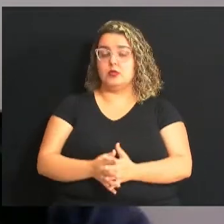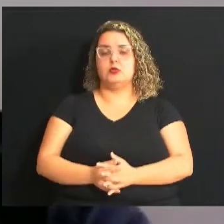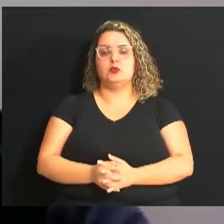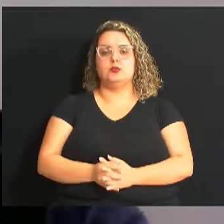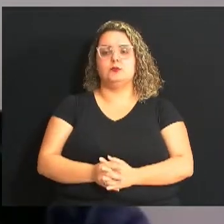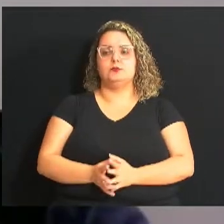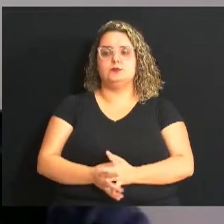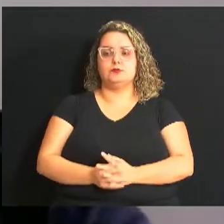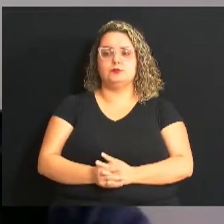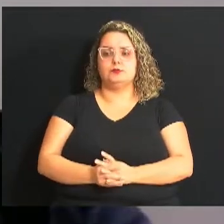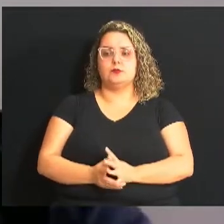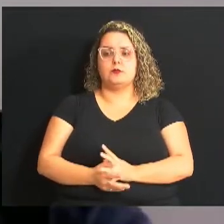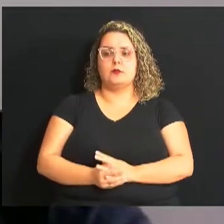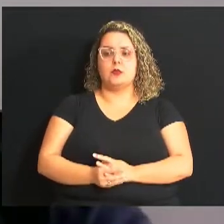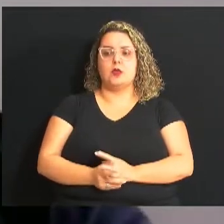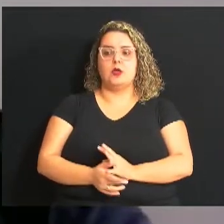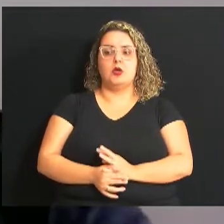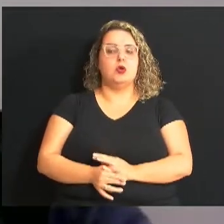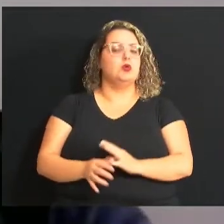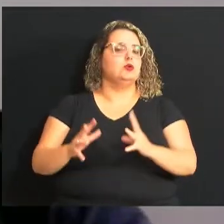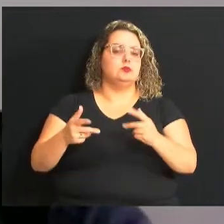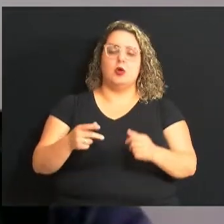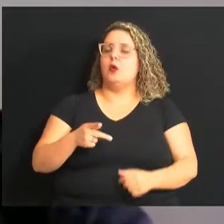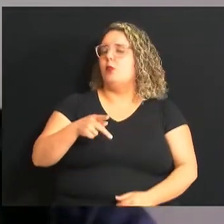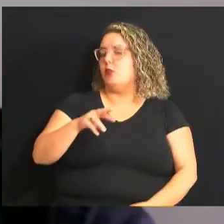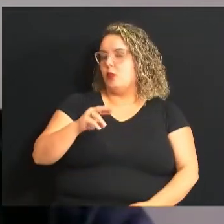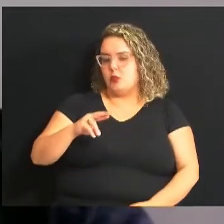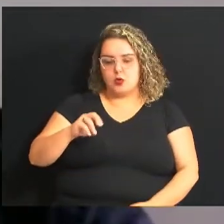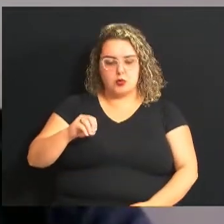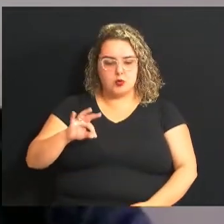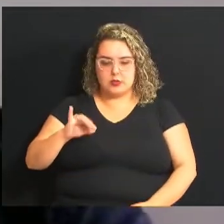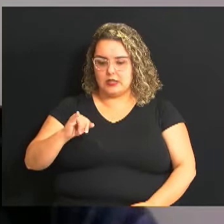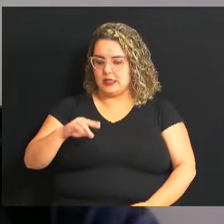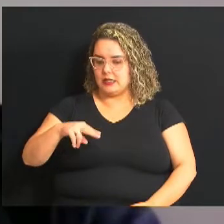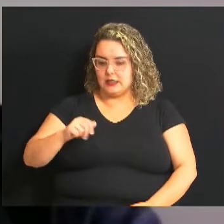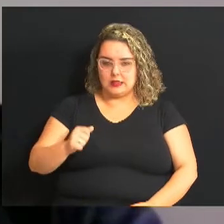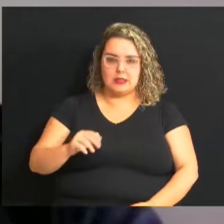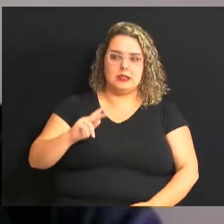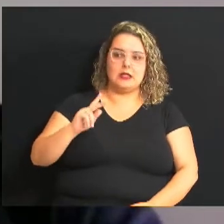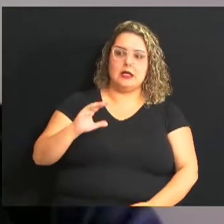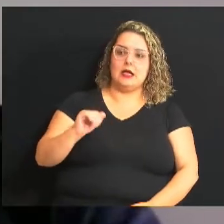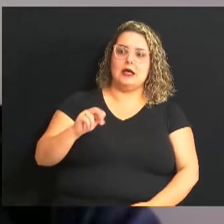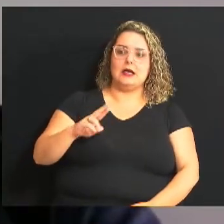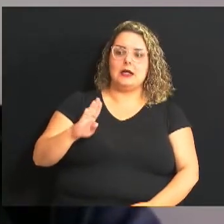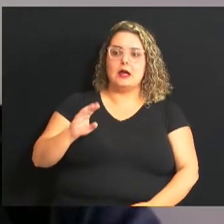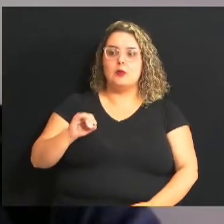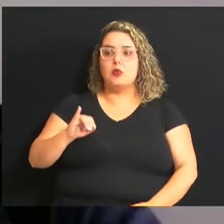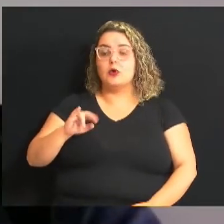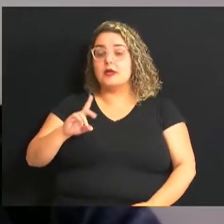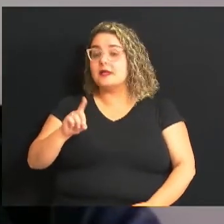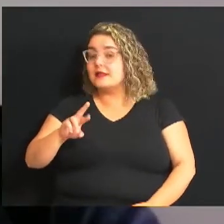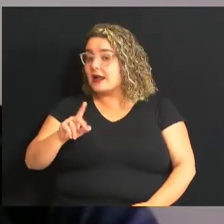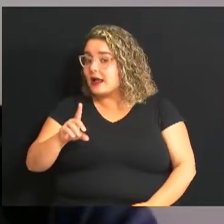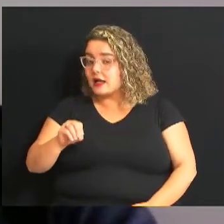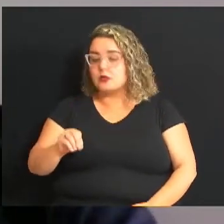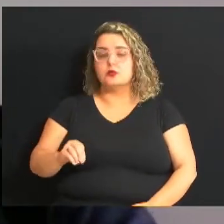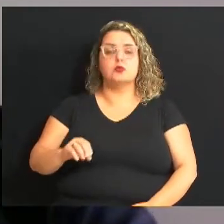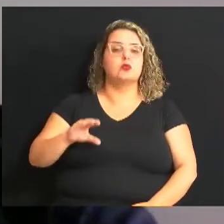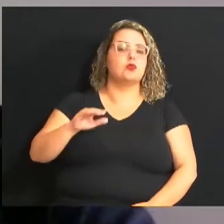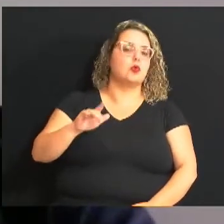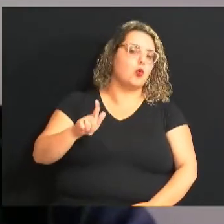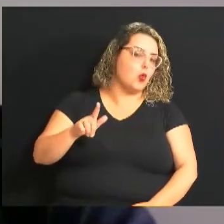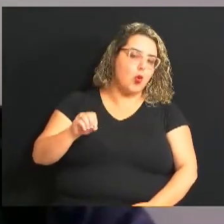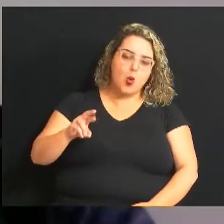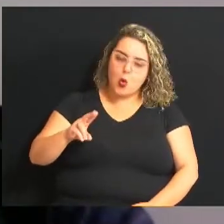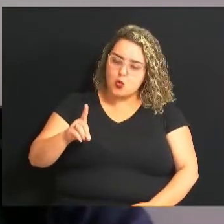Todos os macronutrientes, seja ele proteína, carboidrato, gordura, eles são